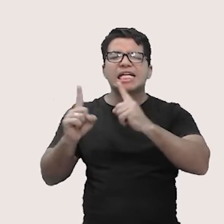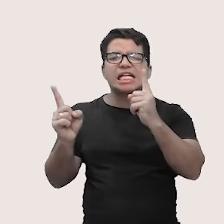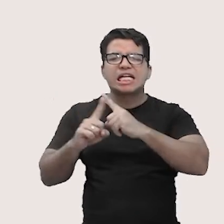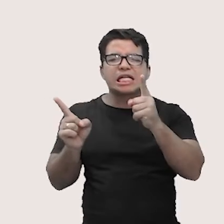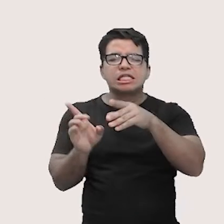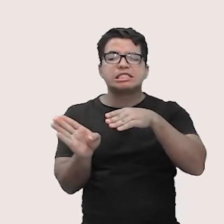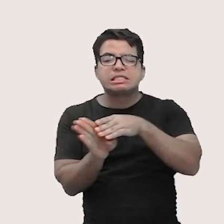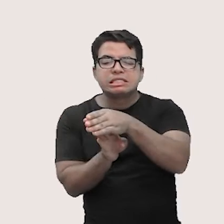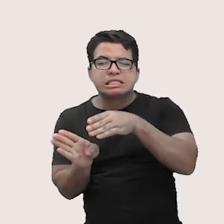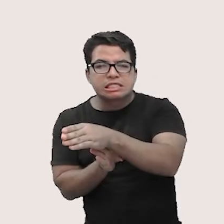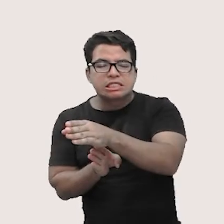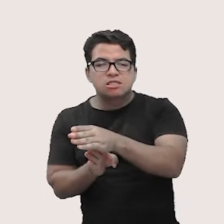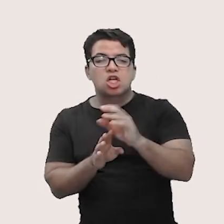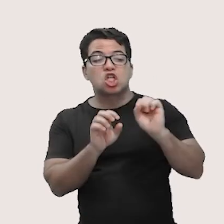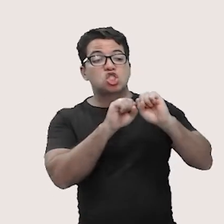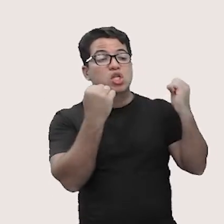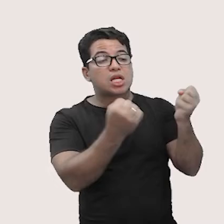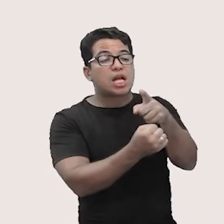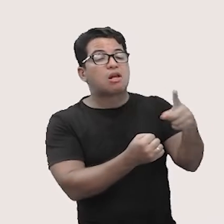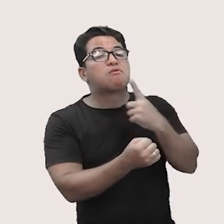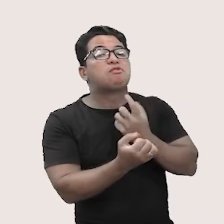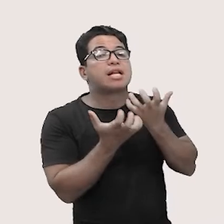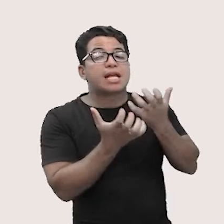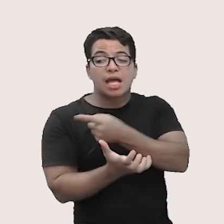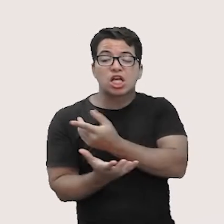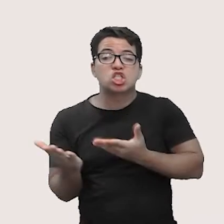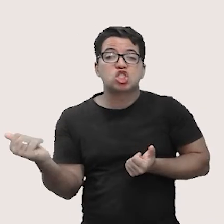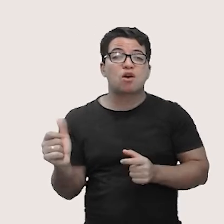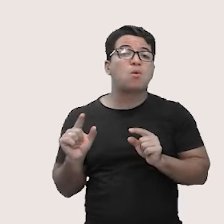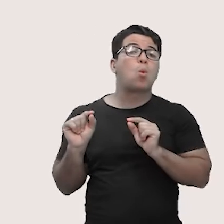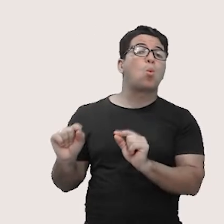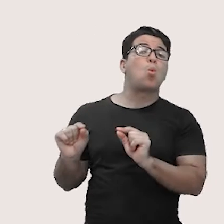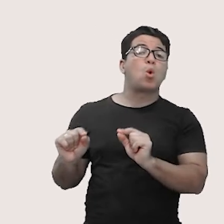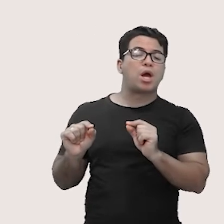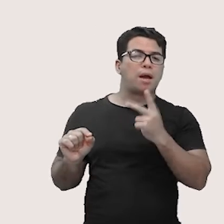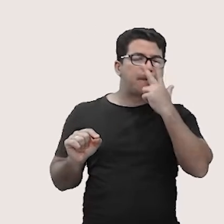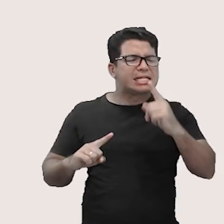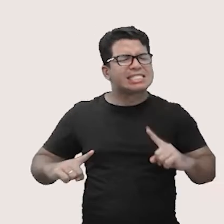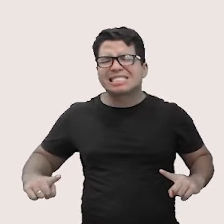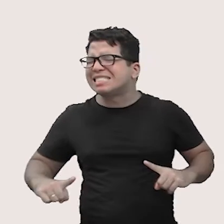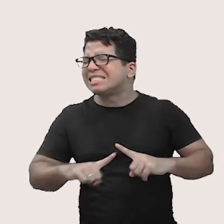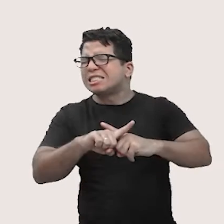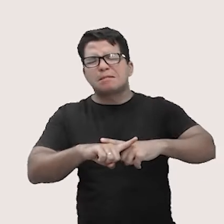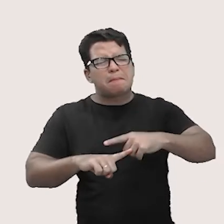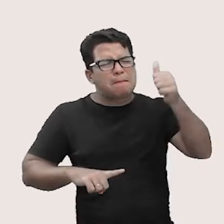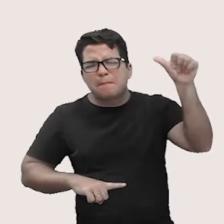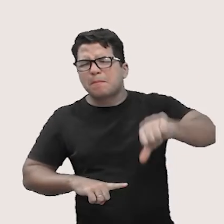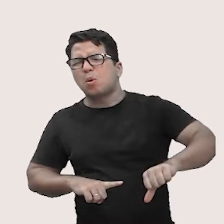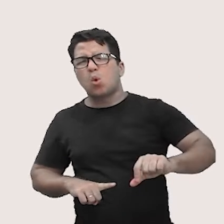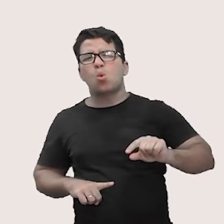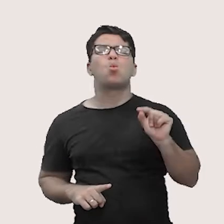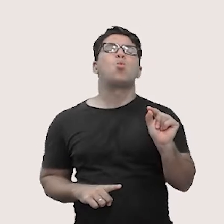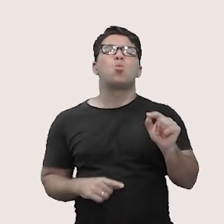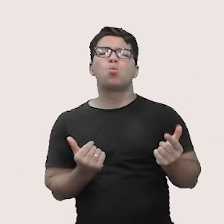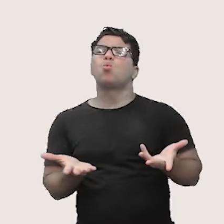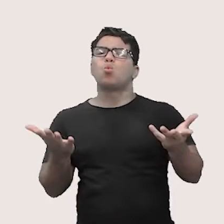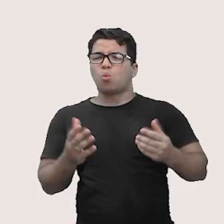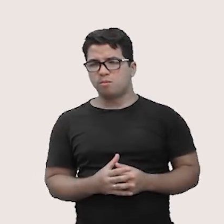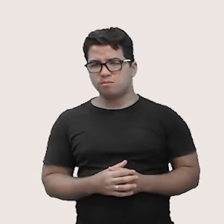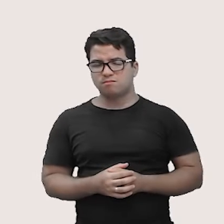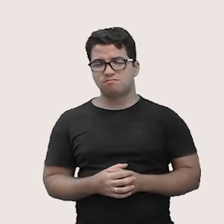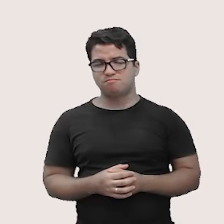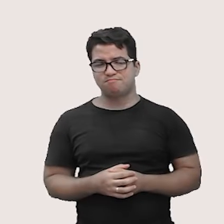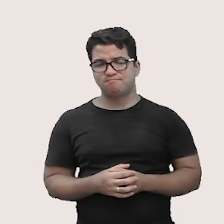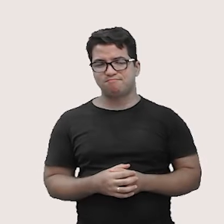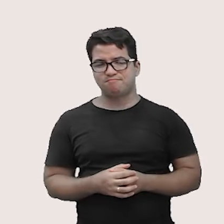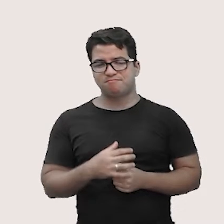que é o mais conflitante aí, né? Angustiante, né? Um adolescente, poxa, quando ele era pequeno diziam que